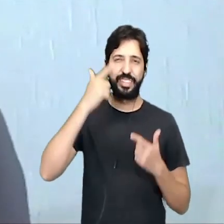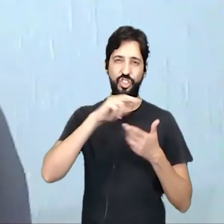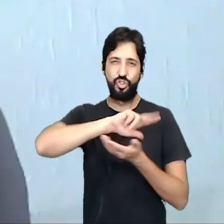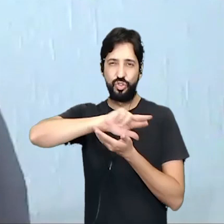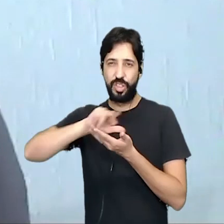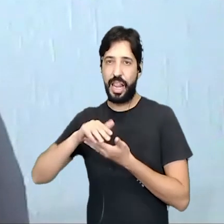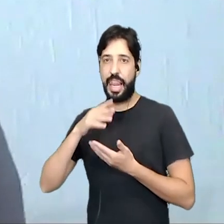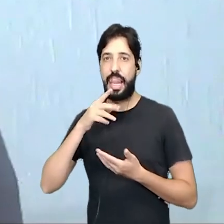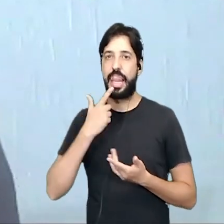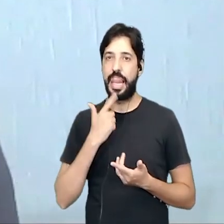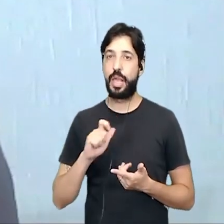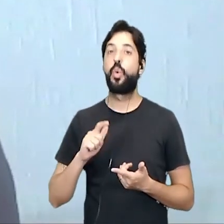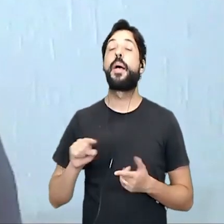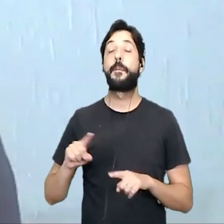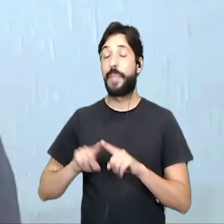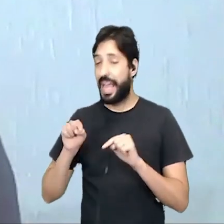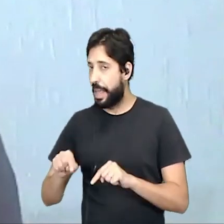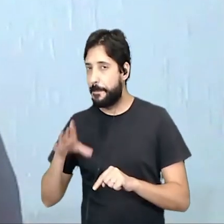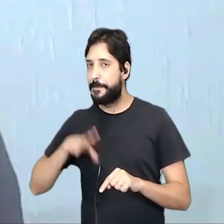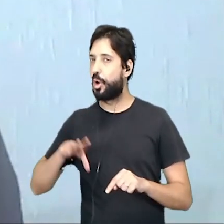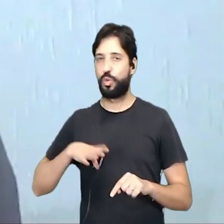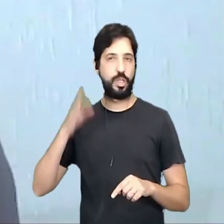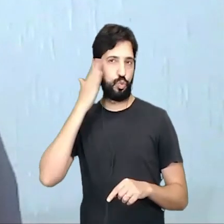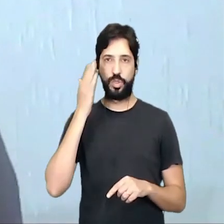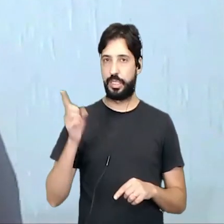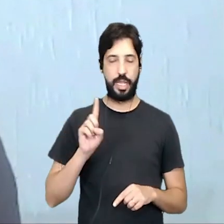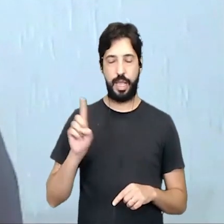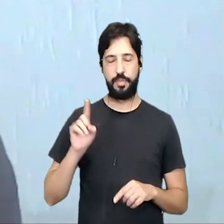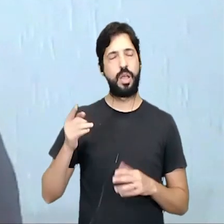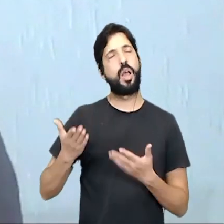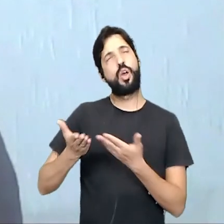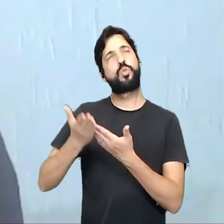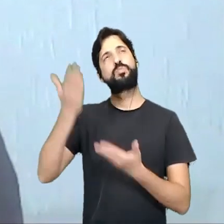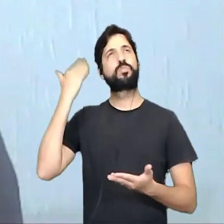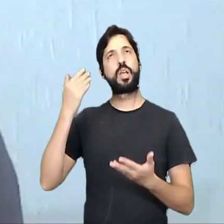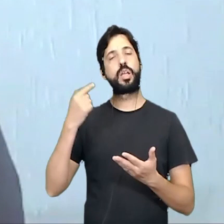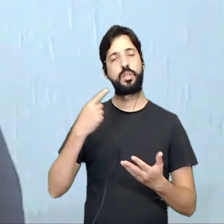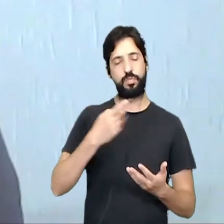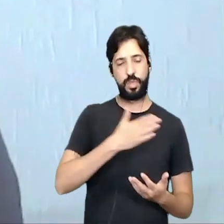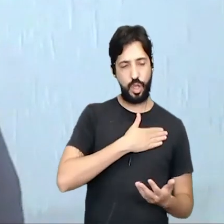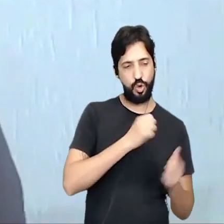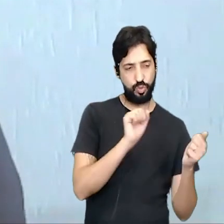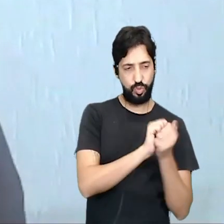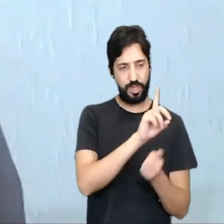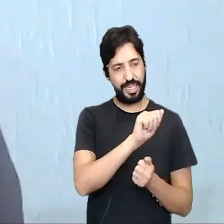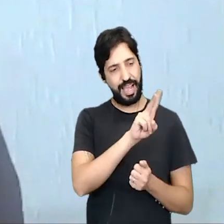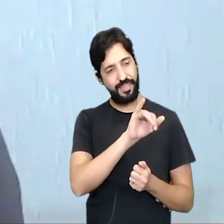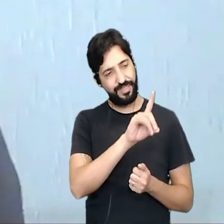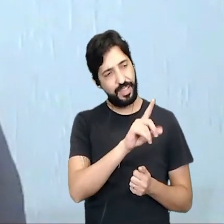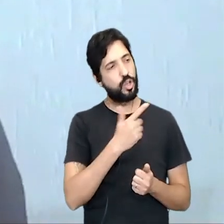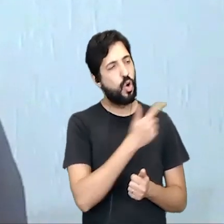Então, o Levi não fala português, mas um dia o Levi, vendo uma conversa